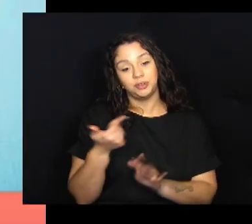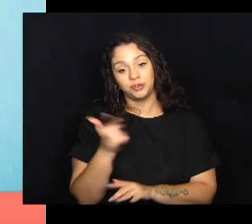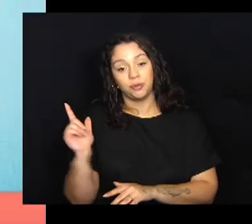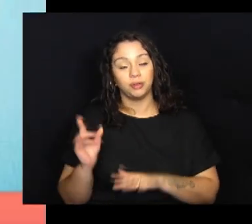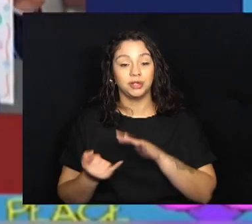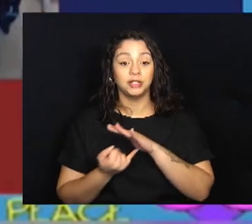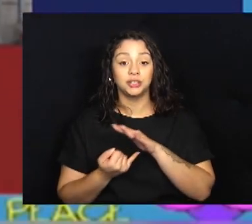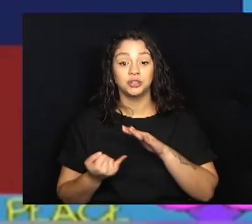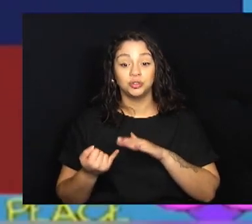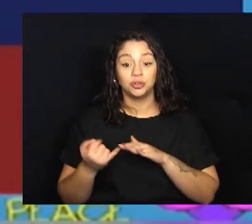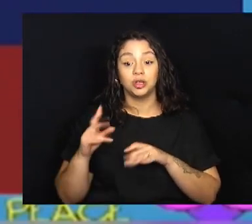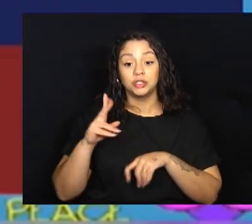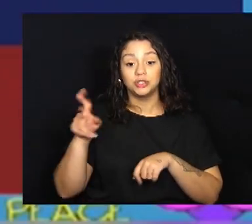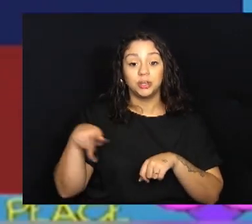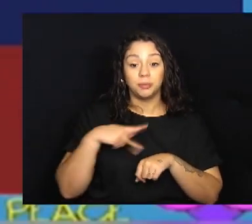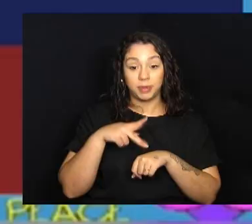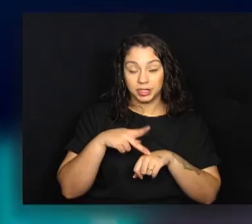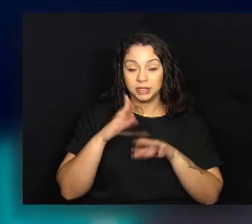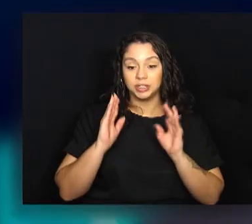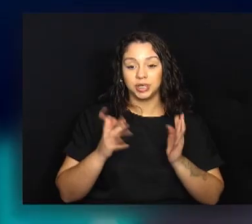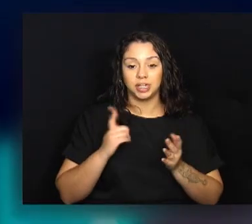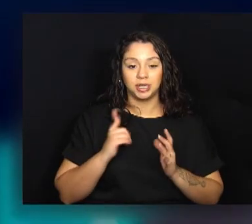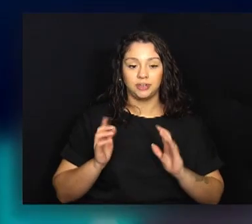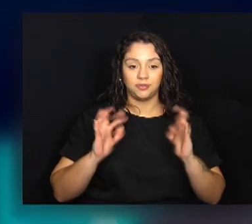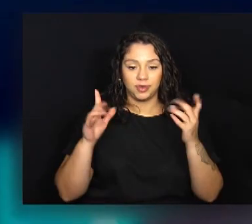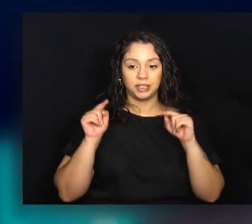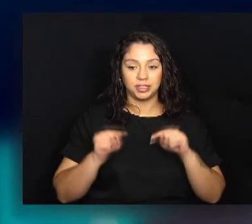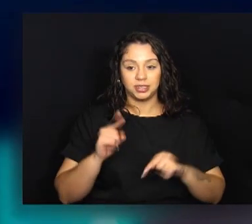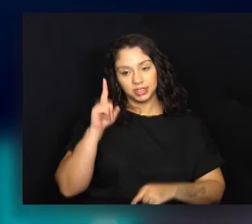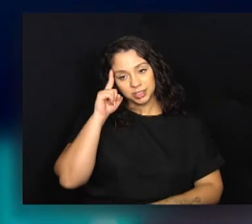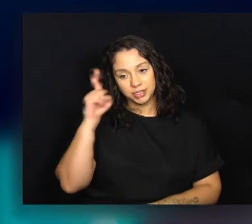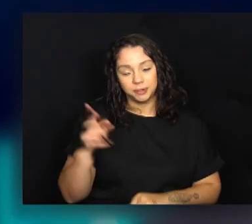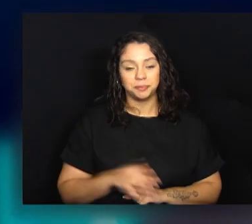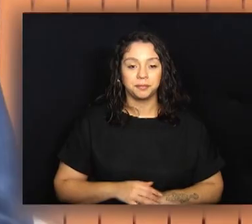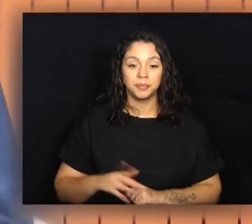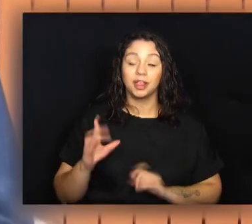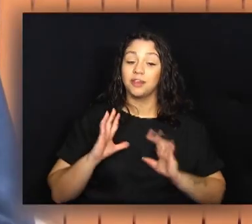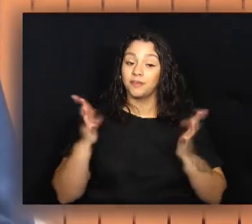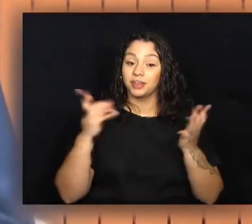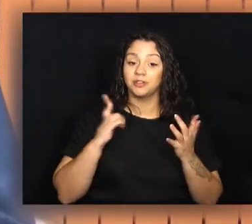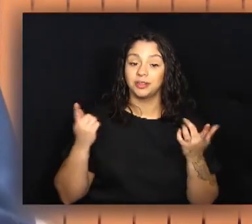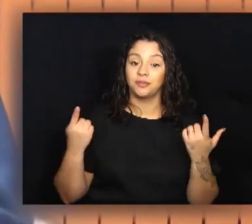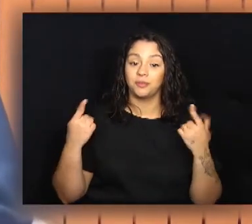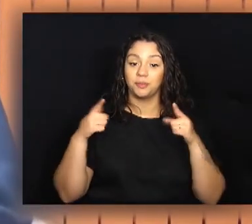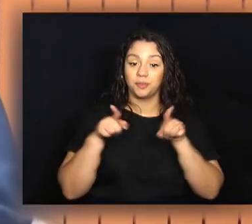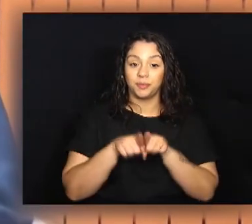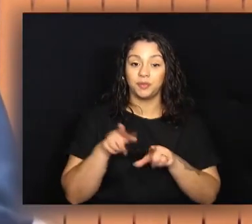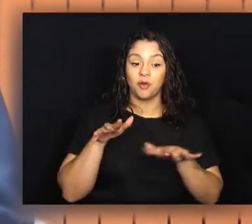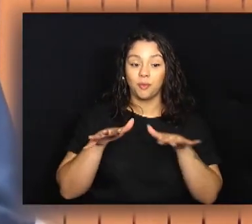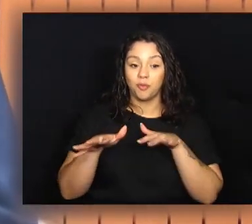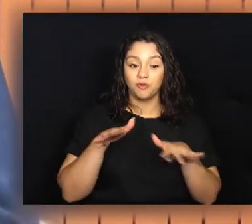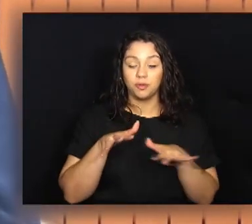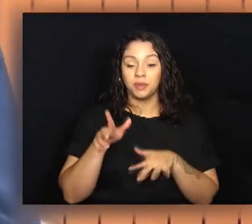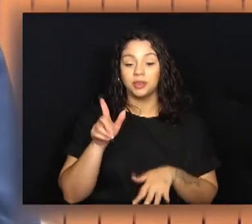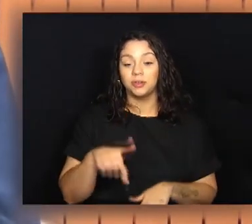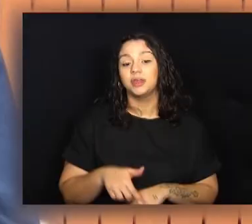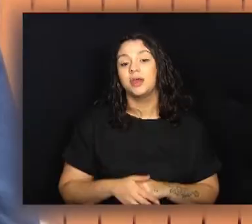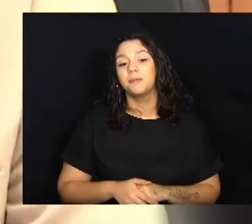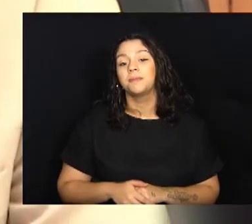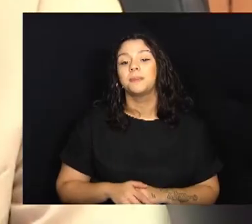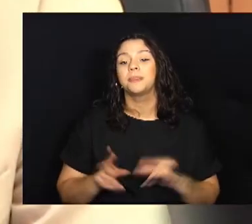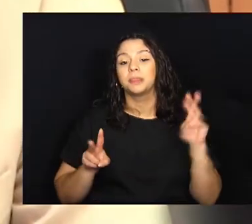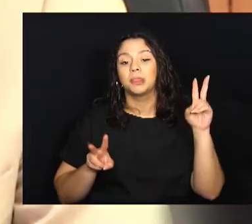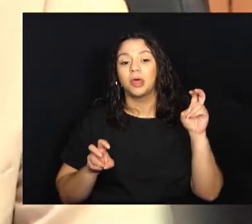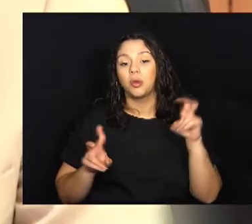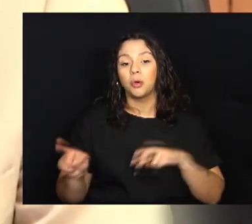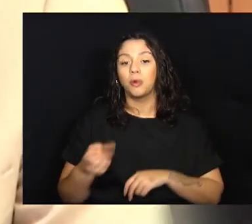instituições de países que celebram a data. O evento foi realizado em parceria com o Movimento por uma Cultura de